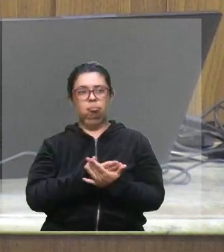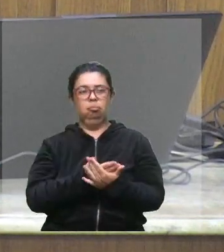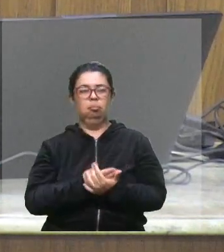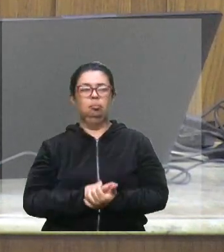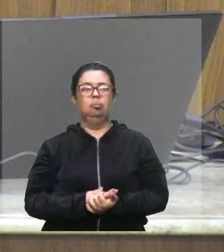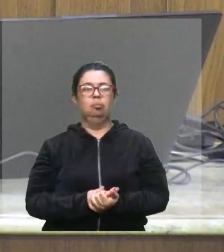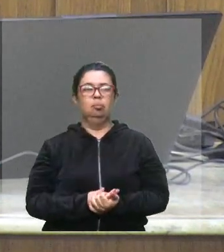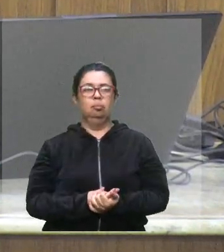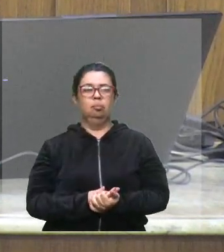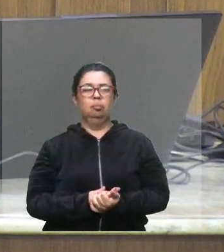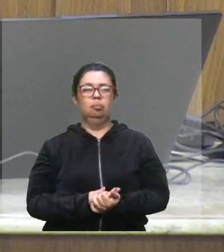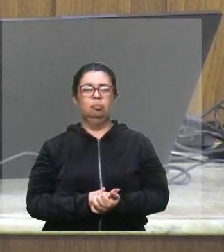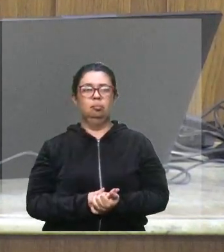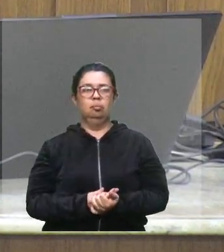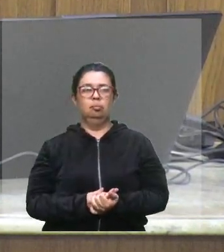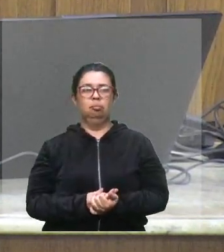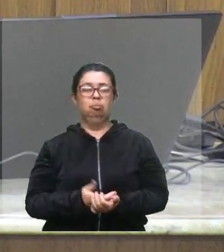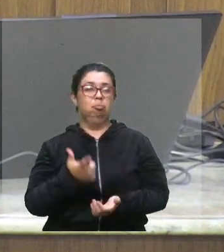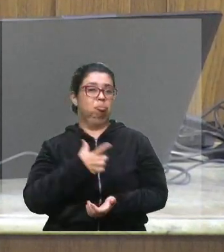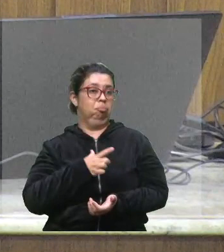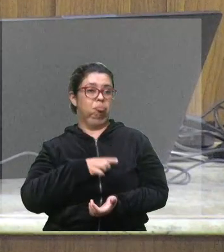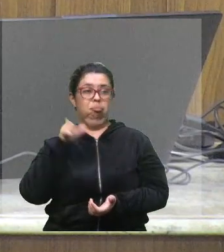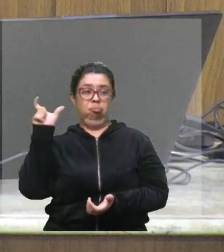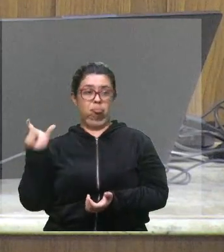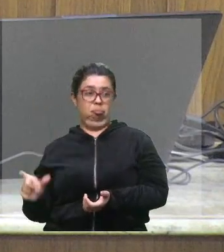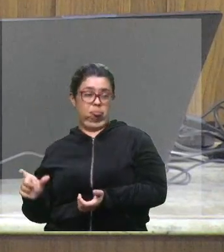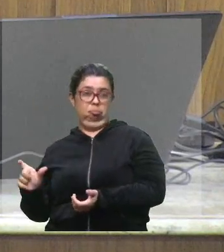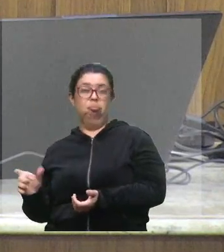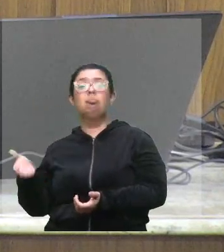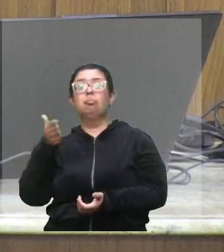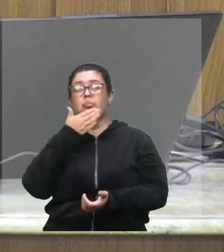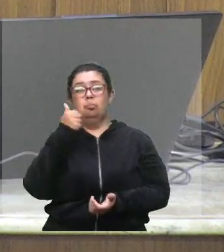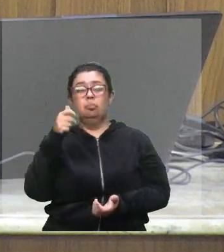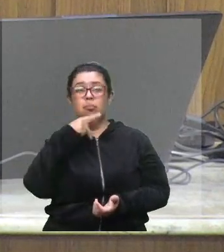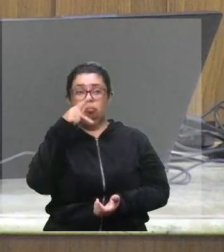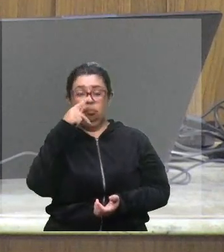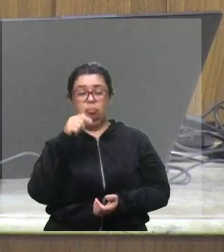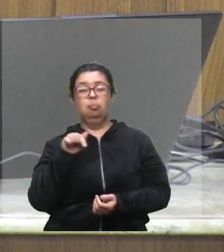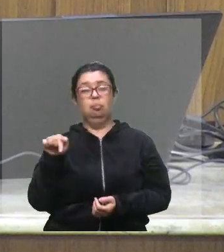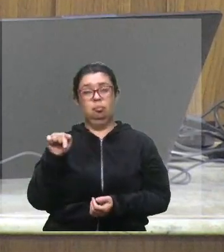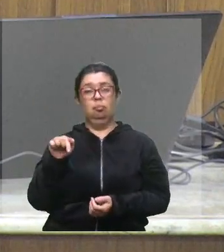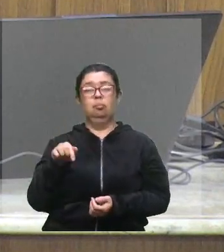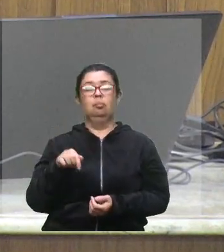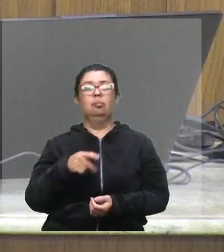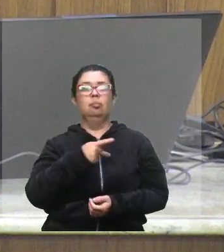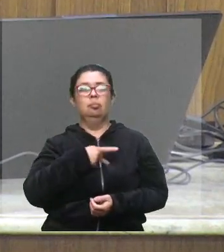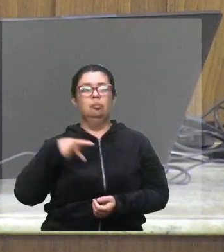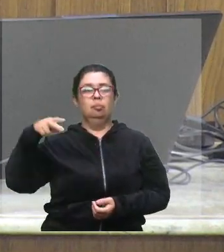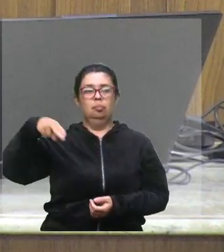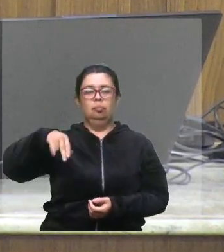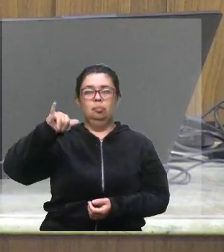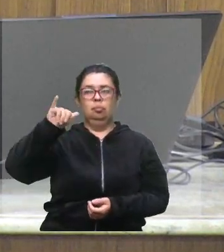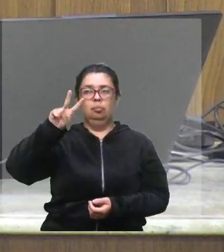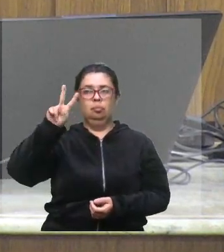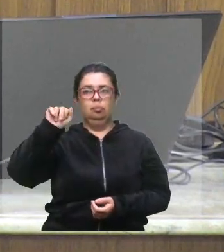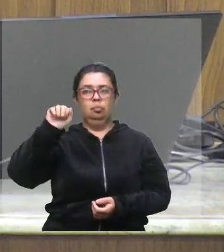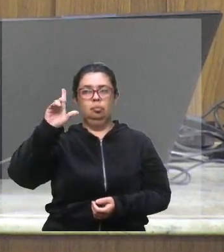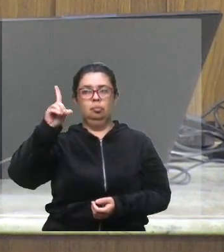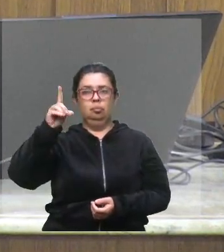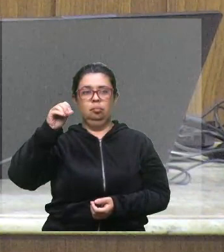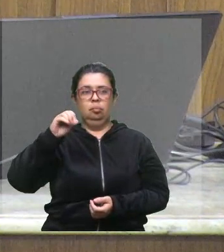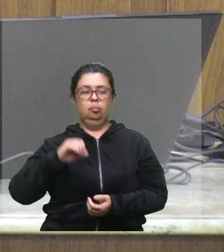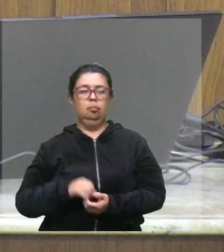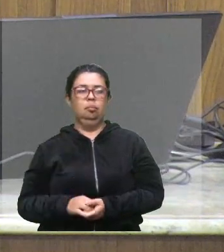não existe pessoa melhor para estar lidando com esse tema que o senhor, né, e também com a ajuda